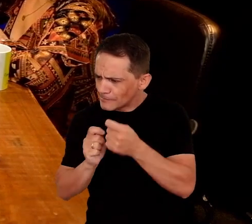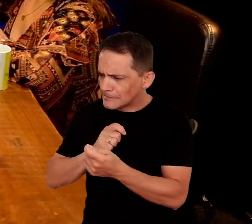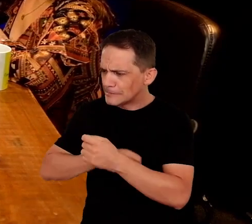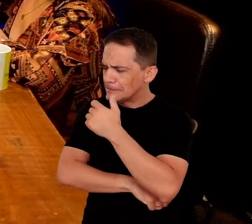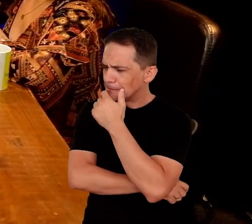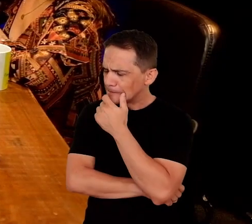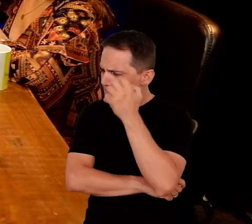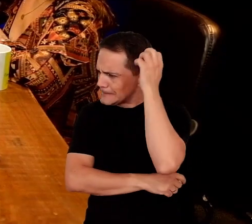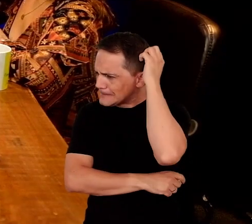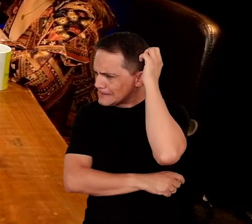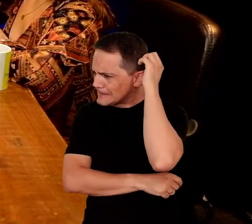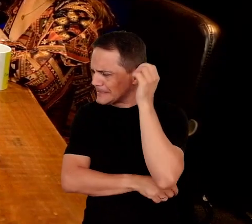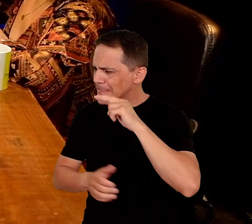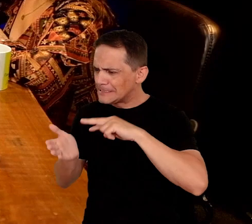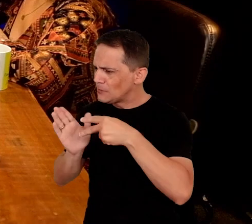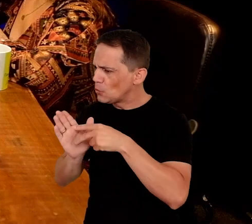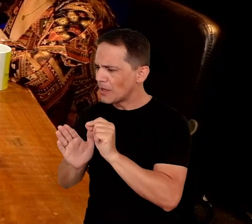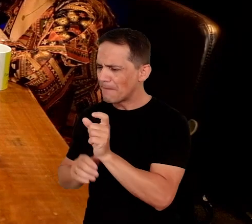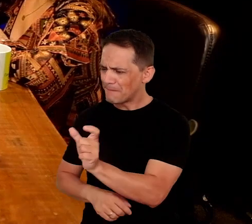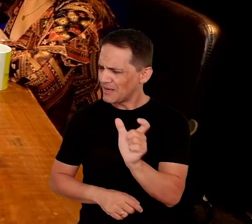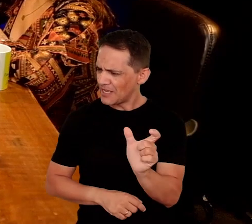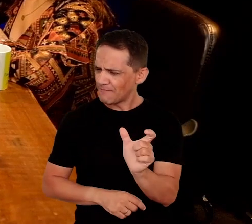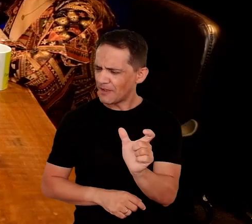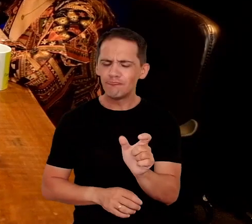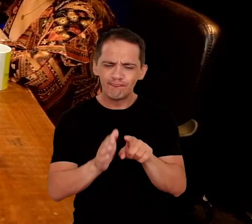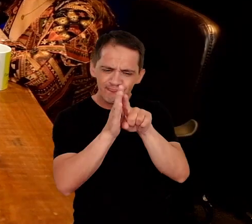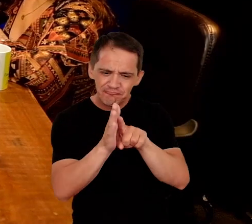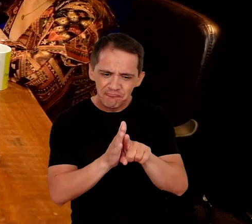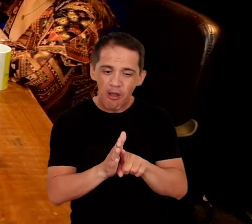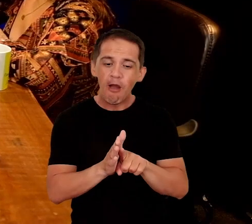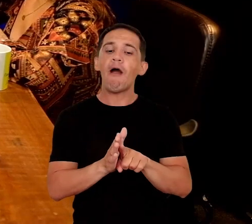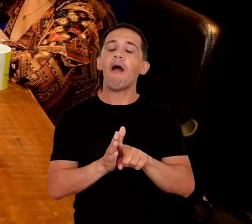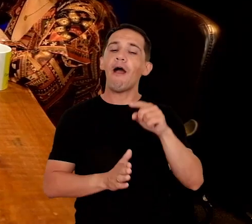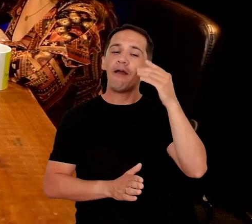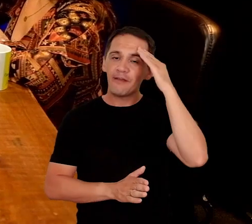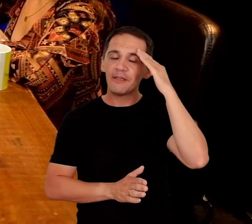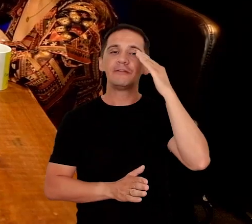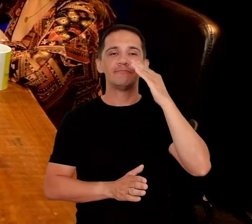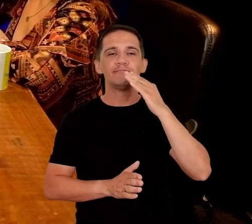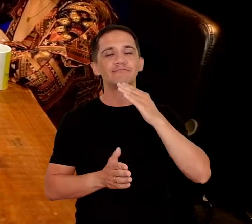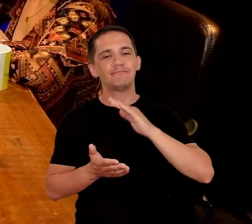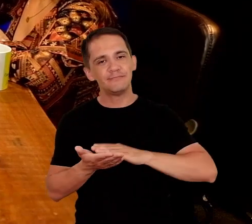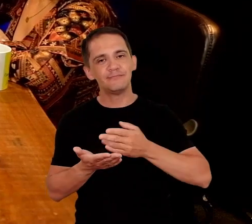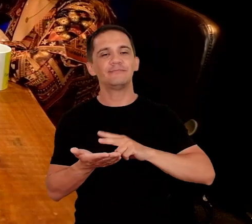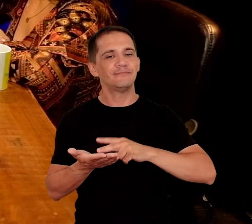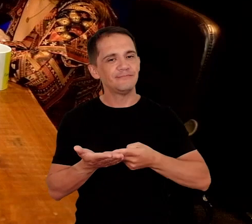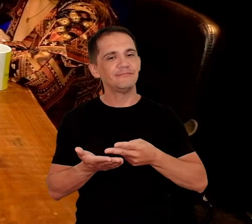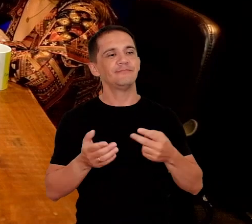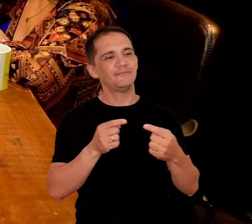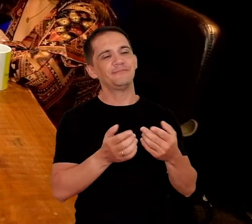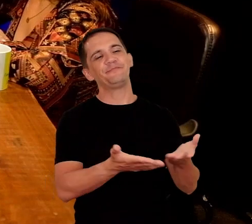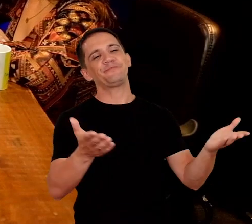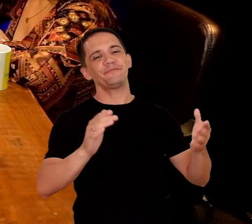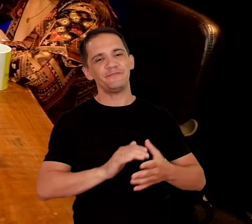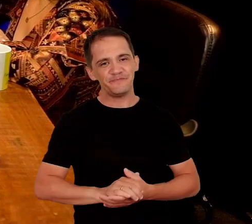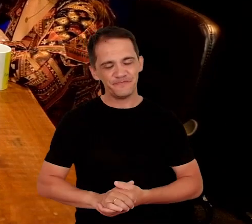vezes tem frase, o que é isso? Aí tu vai estudar, vai olhar, que legal, vamos traduzir dessa vocês forma. aprendem muito, né, fazendo isso, né?